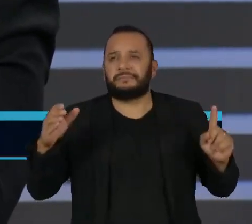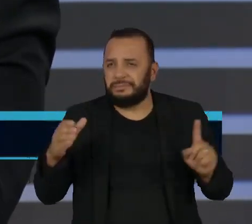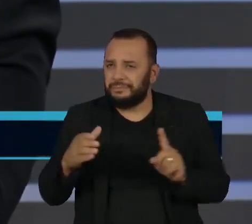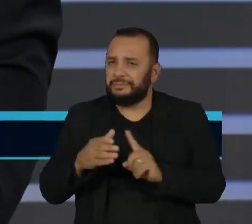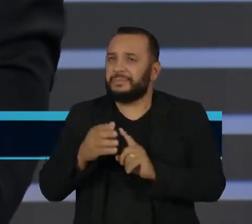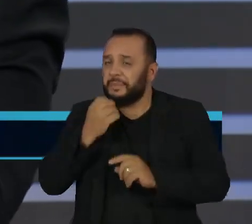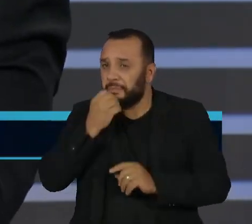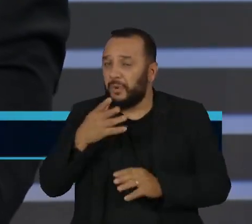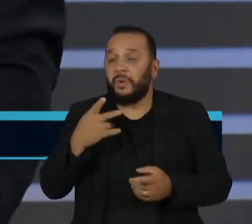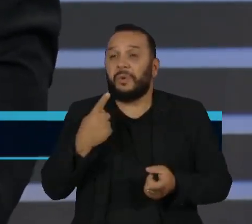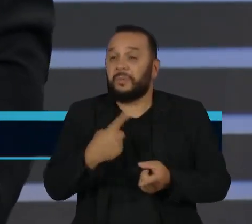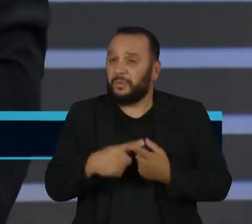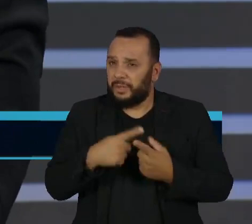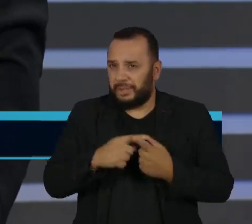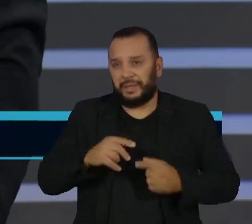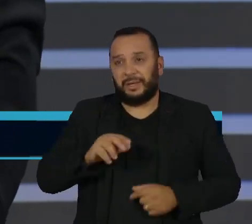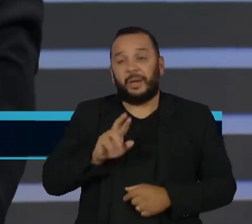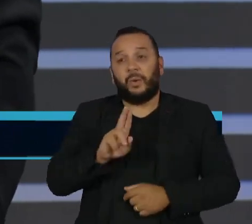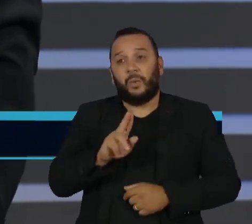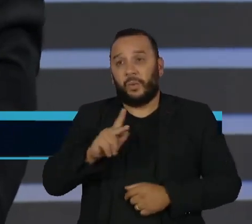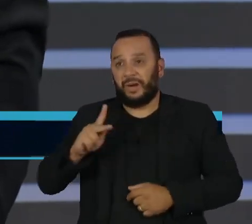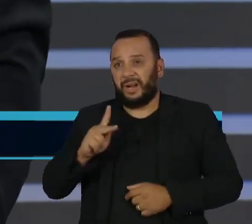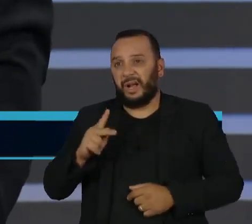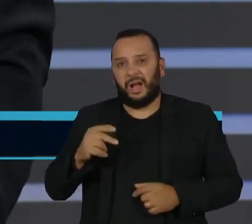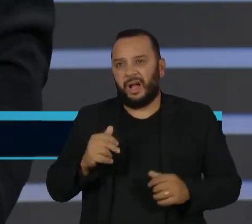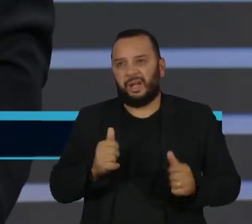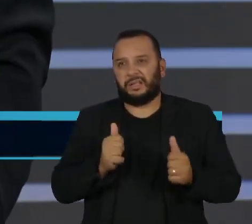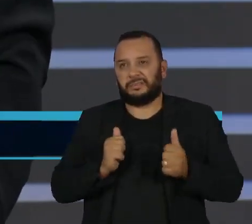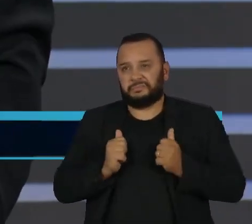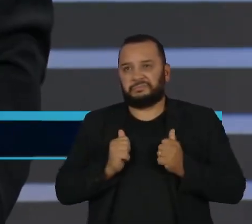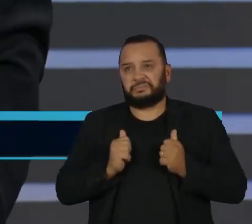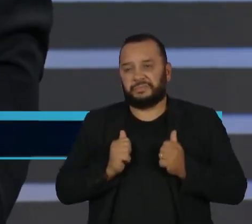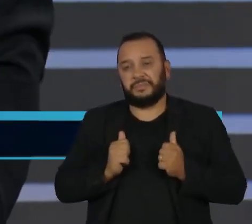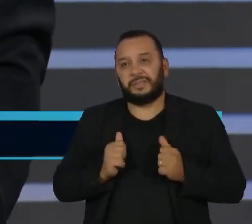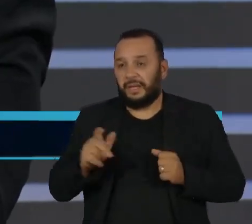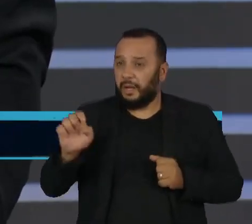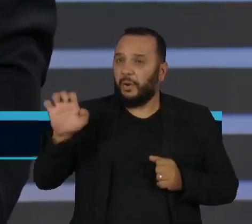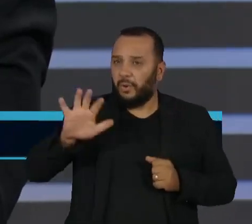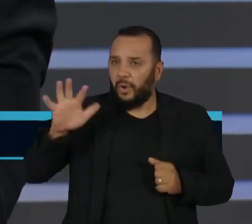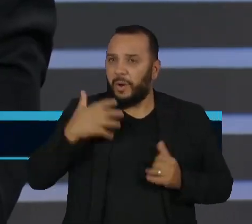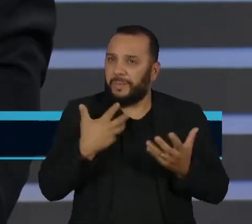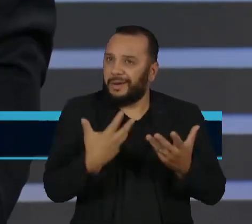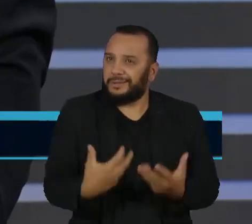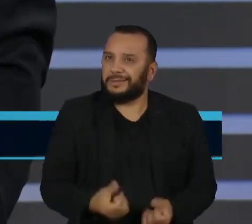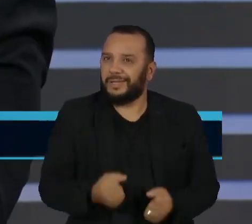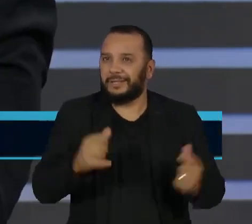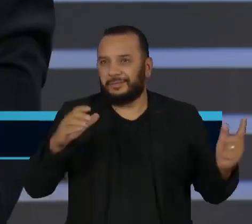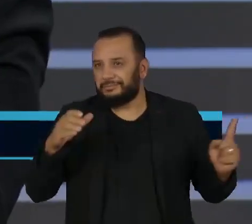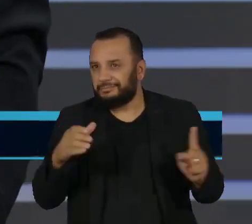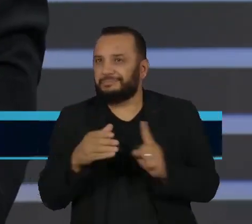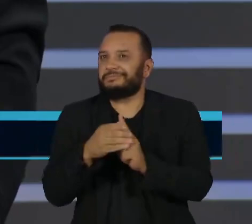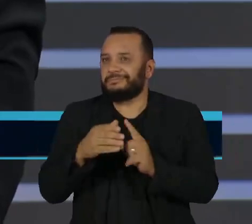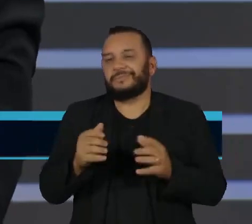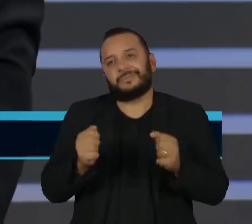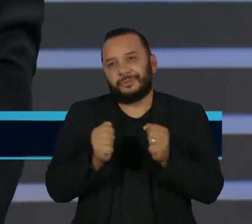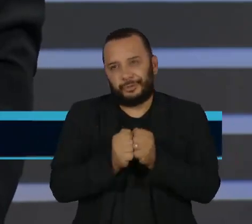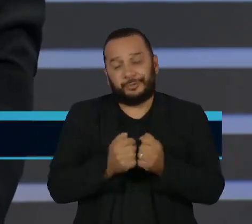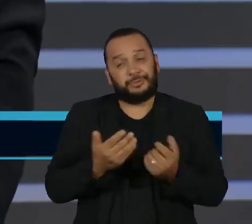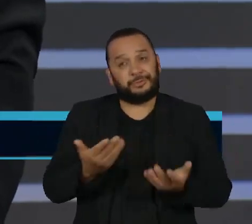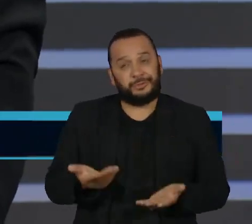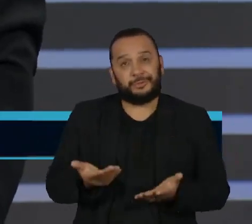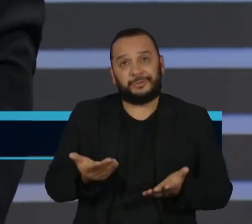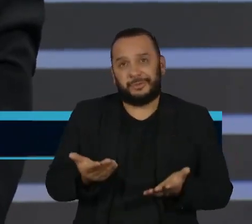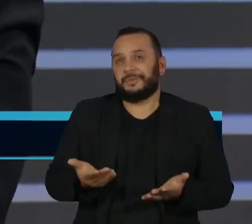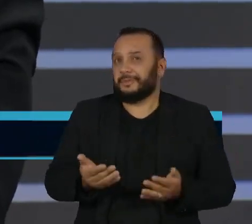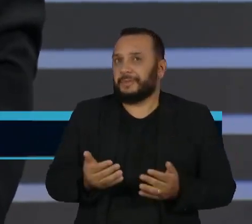se retirou, é um movimento de peças que é muito interessante para a gente olhar qual é a força que se terá. Acho que há, né,